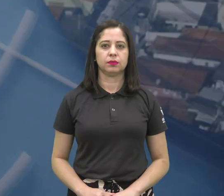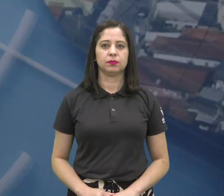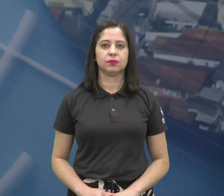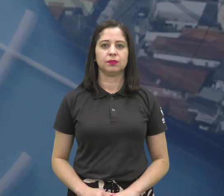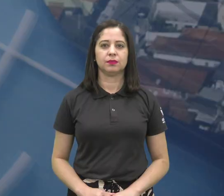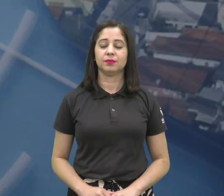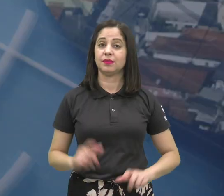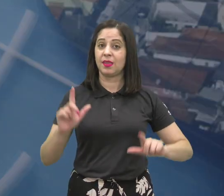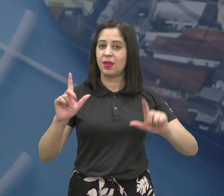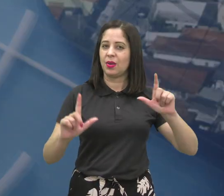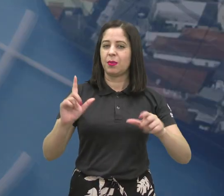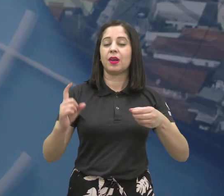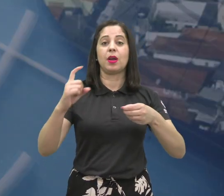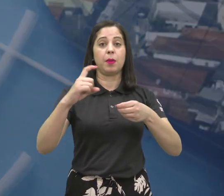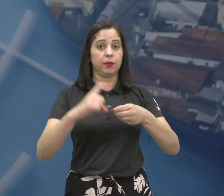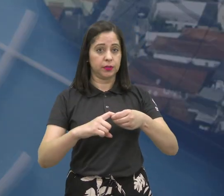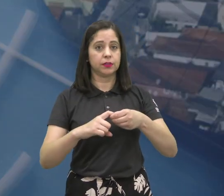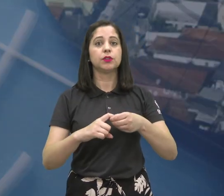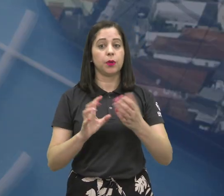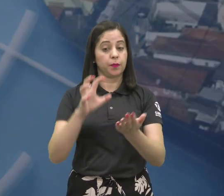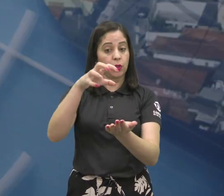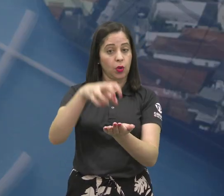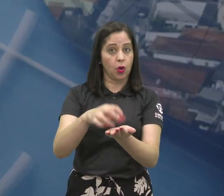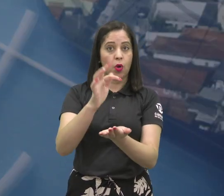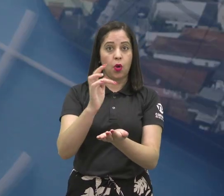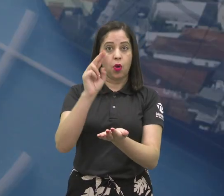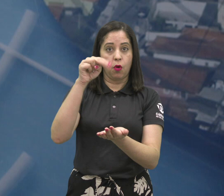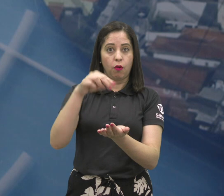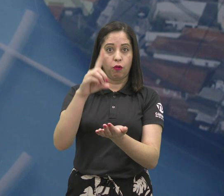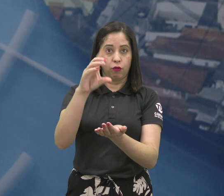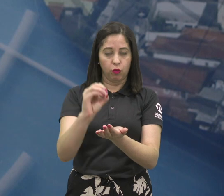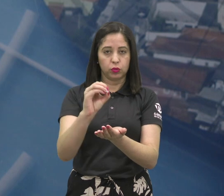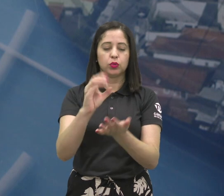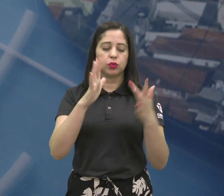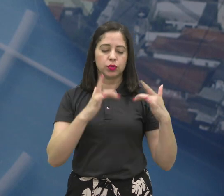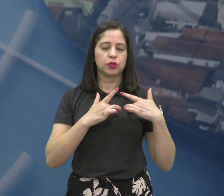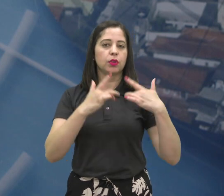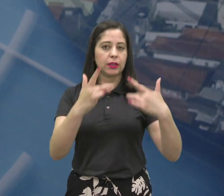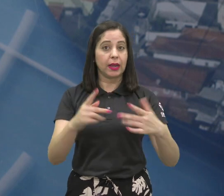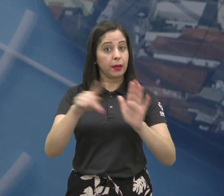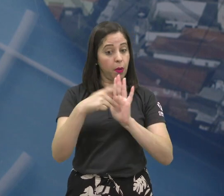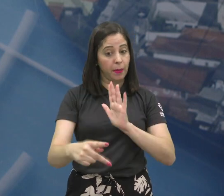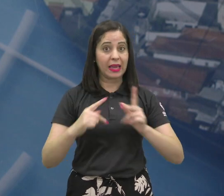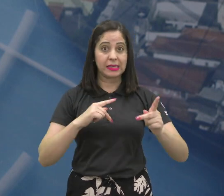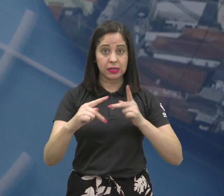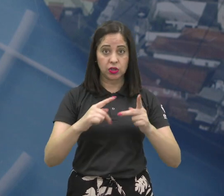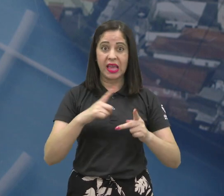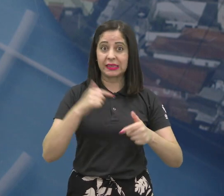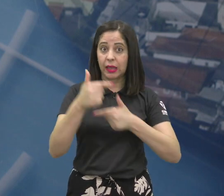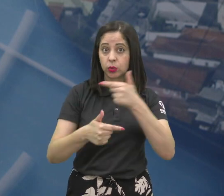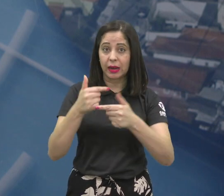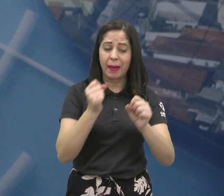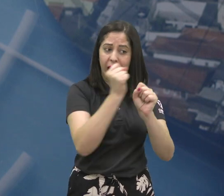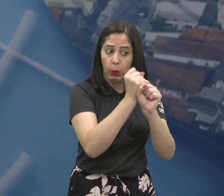De volta, e olha só, gente, o Fundo Social de Solidariedade aqui de São José dos Campos realiza um trabalho o ano todo,